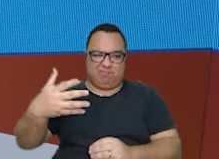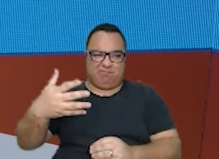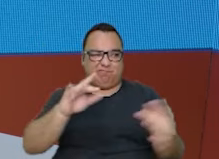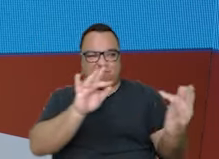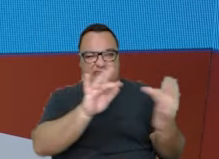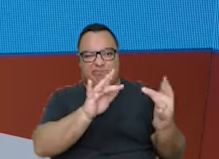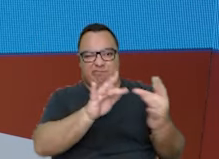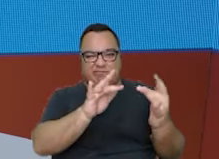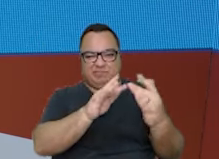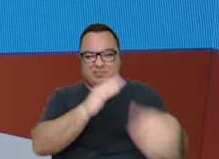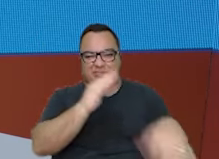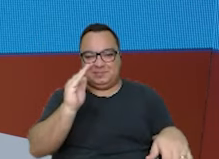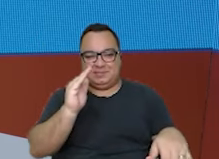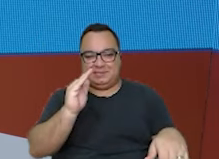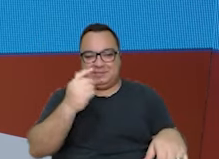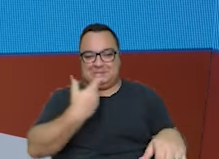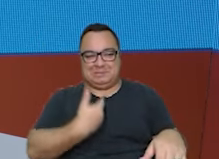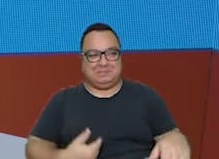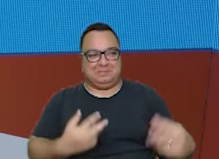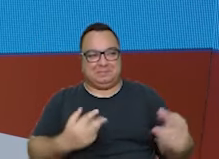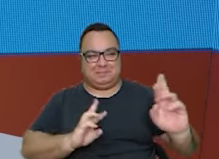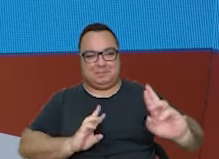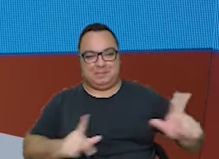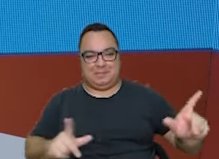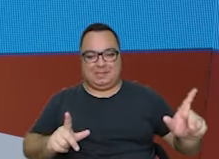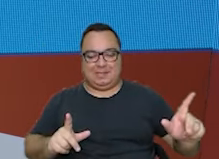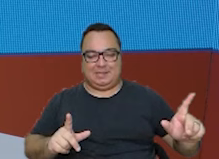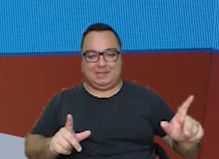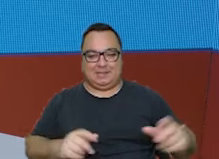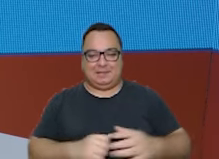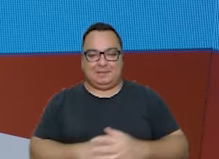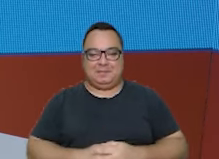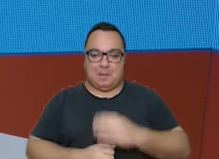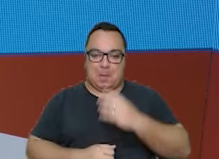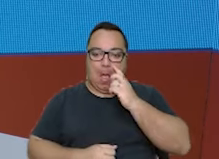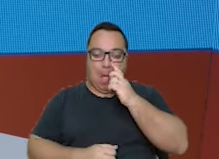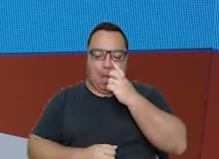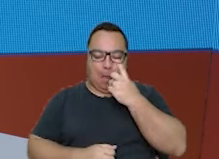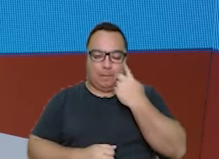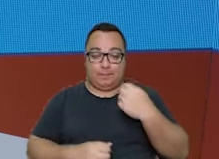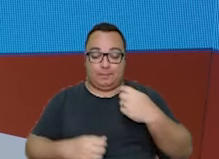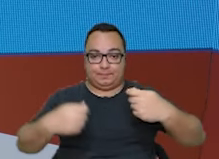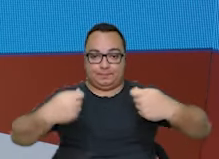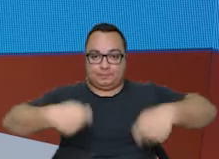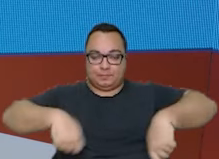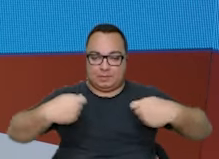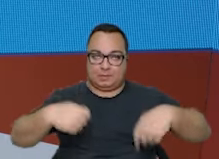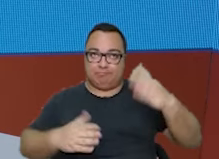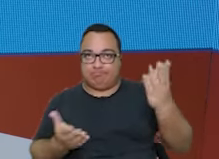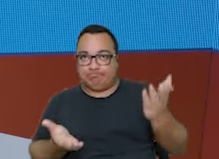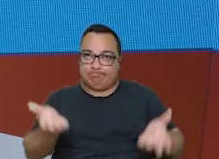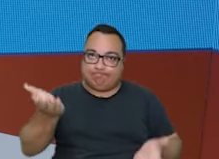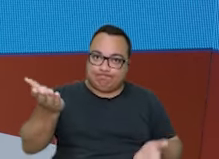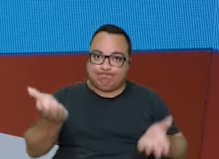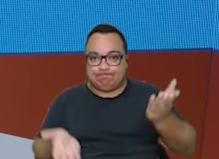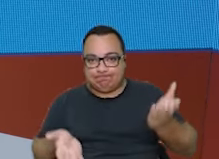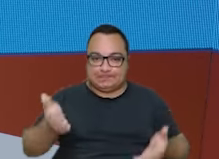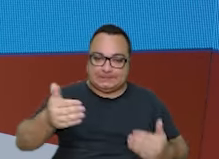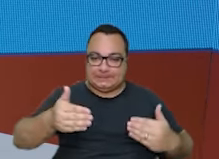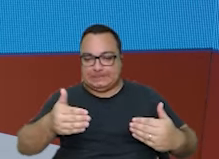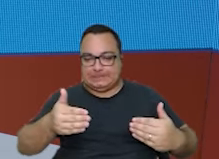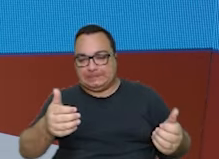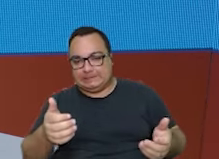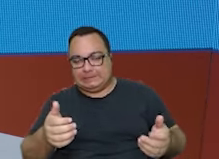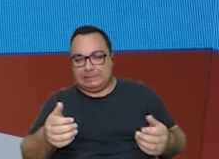artificialização esquisita né Essência É isso mesmo então tem não sei ao certo Qual é o momento qual é a dose